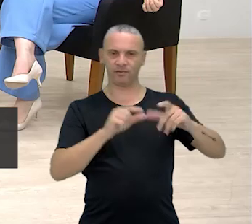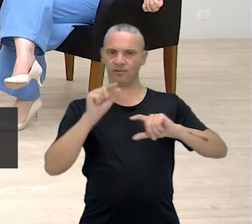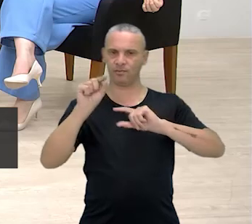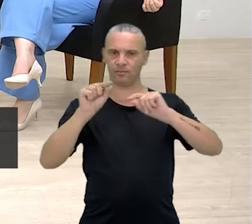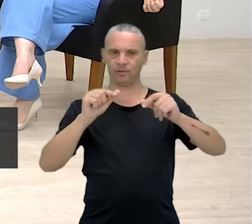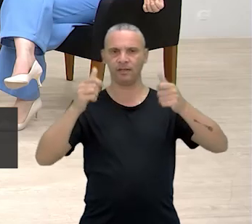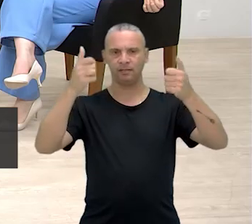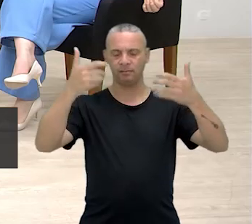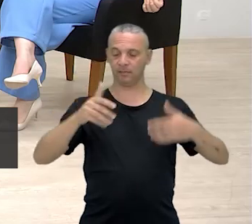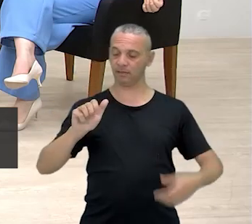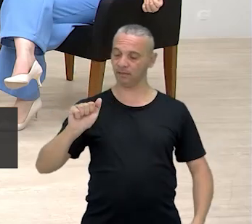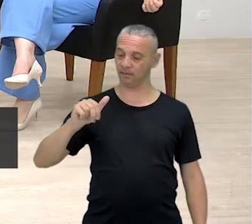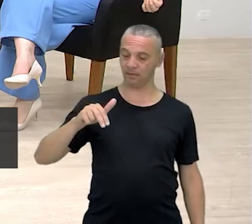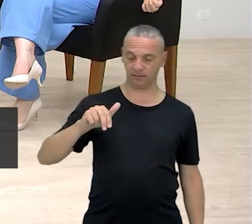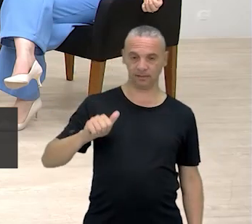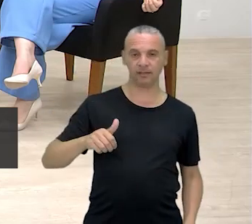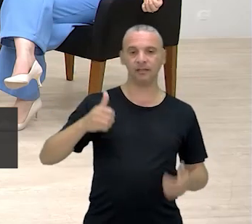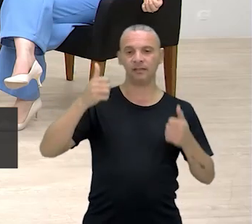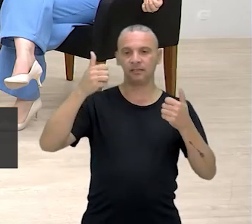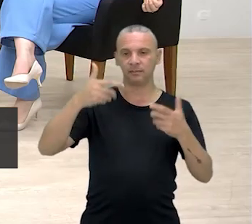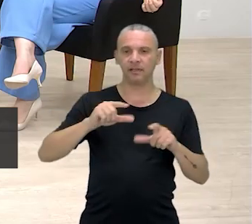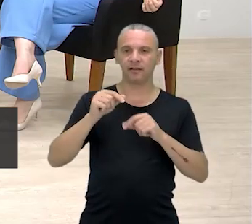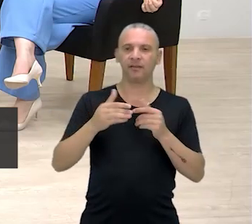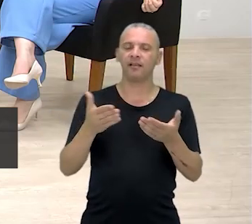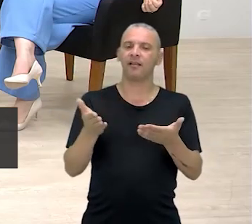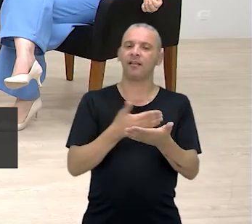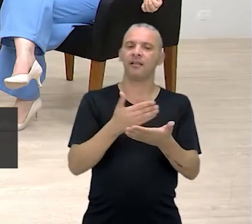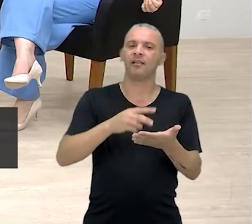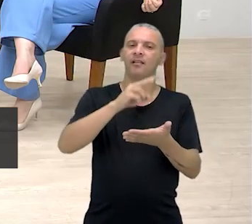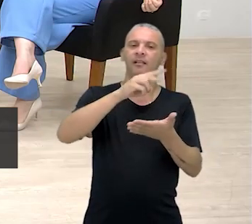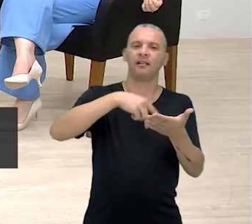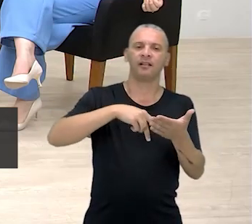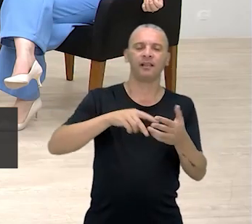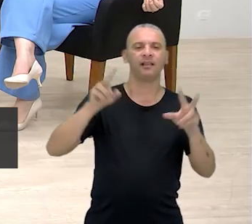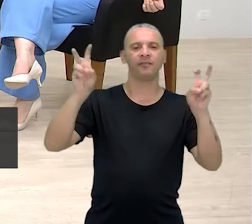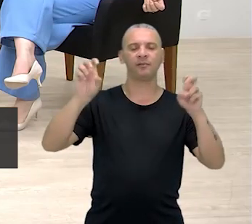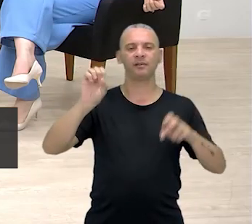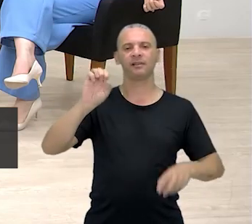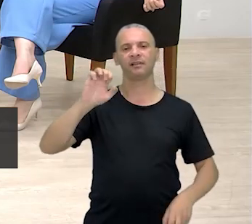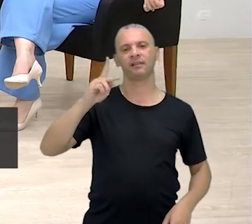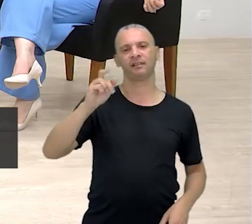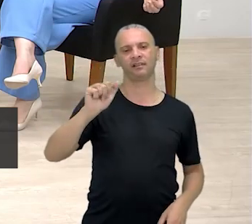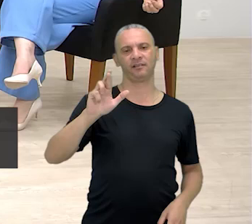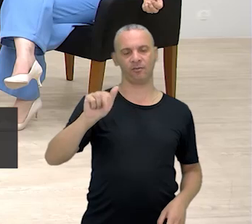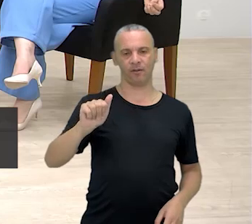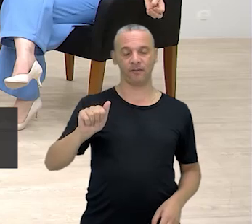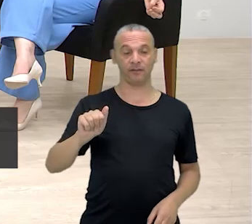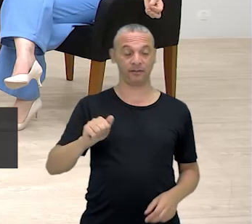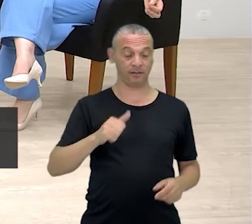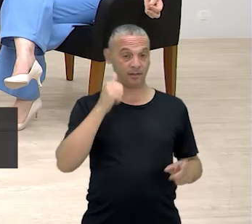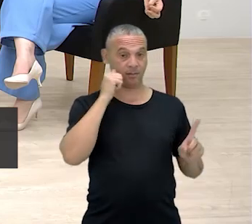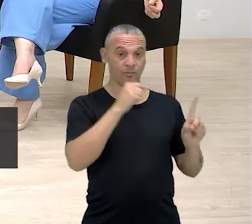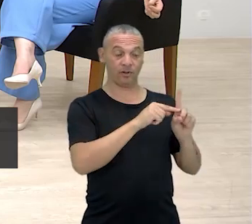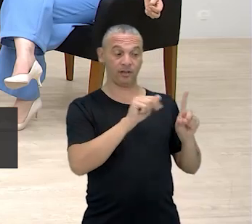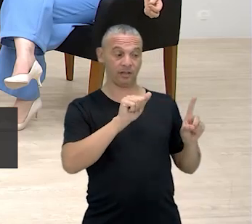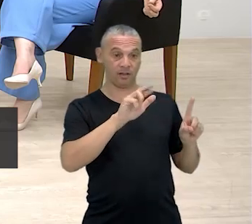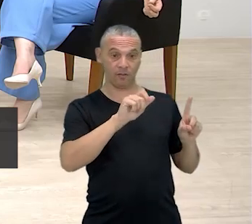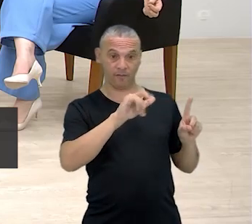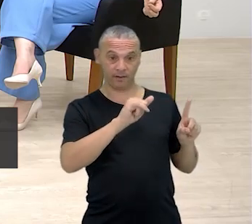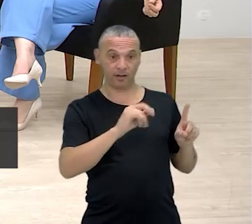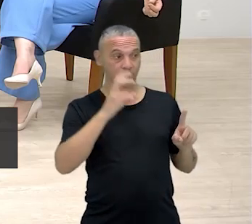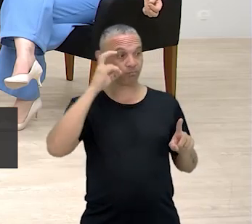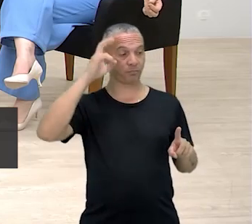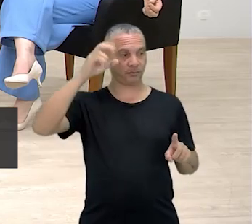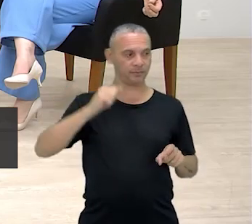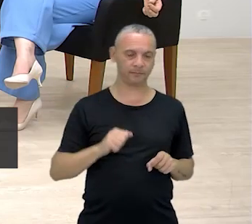chat. Ana Lídia, bons ventos reler Senhora e rever Aurélia, uma mulher além do seu tempo. Andréia Aparecida, por